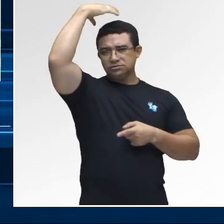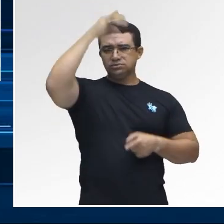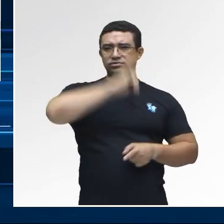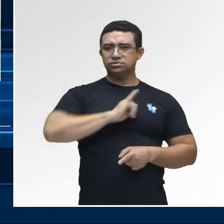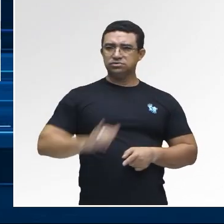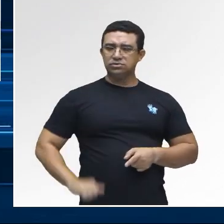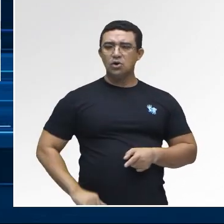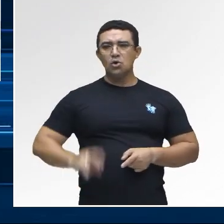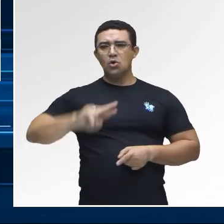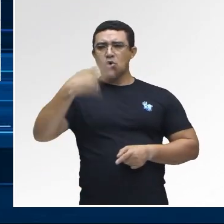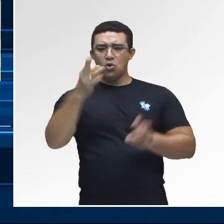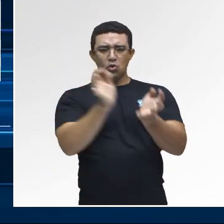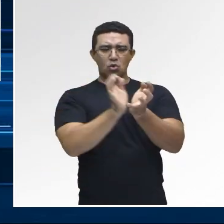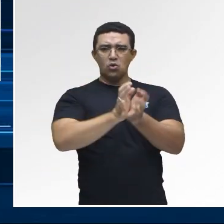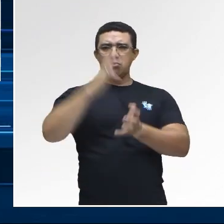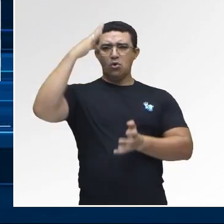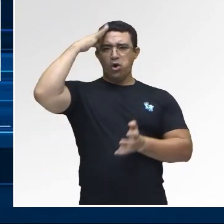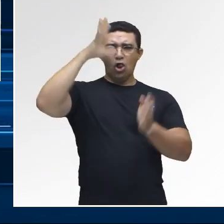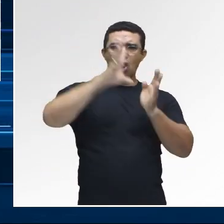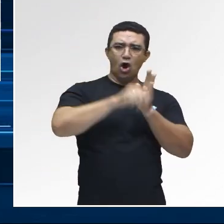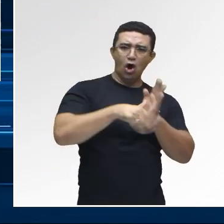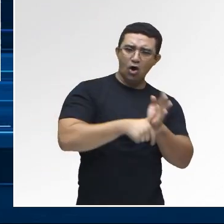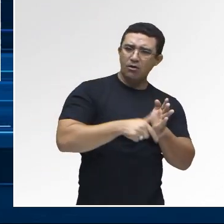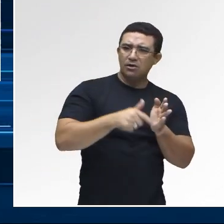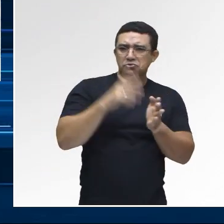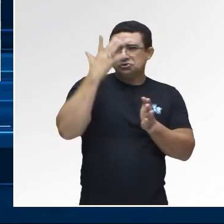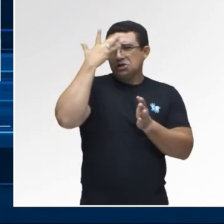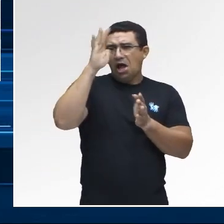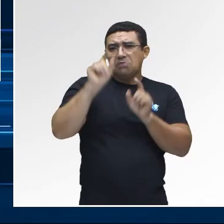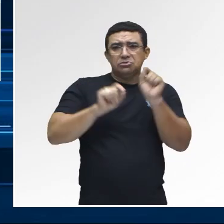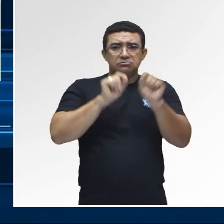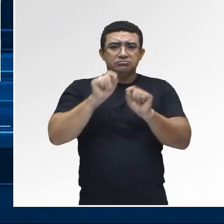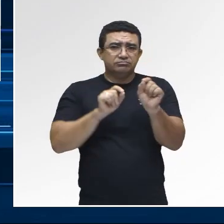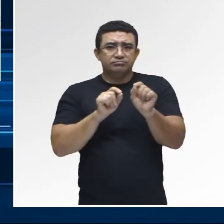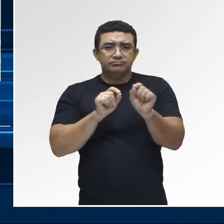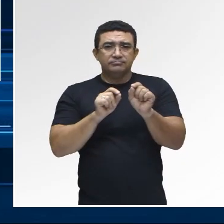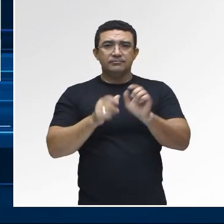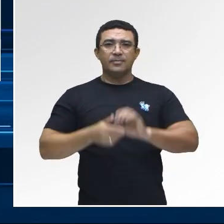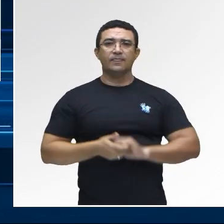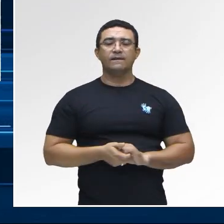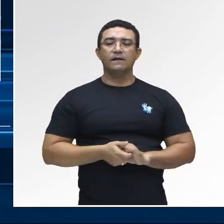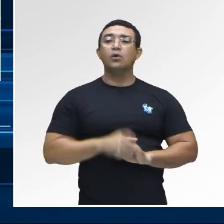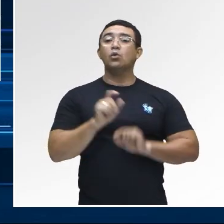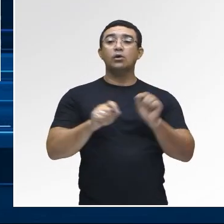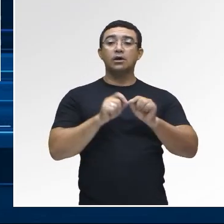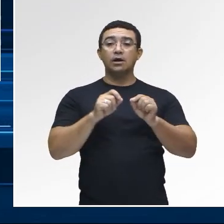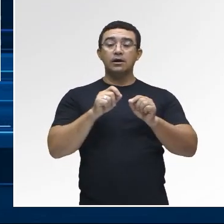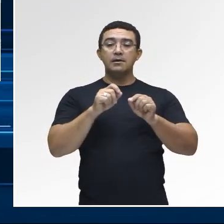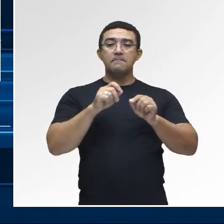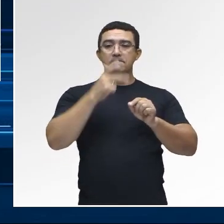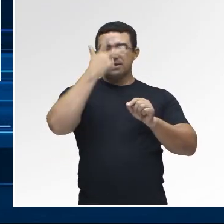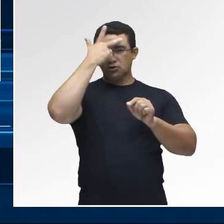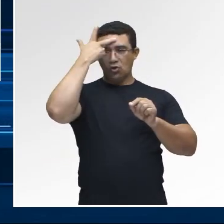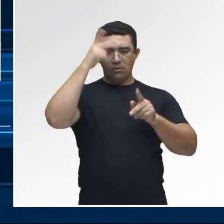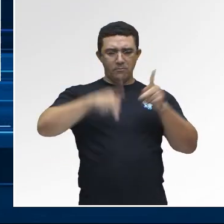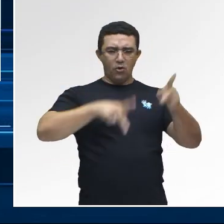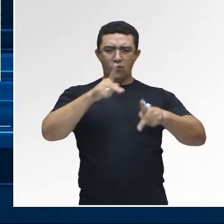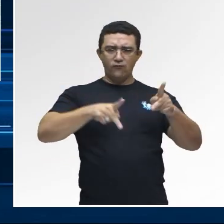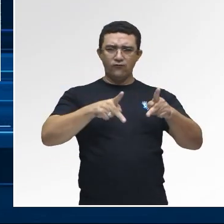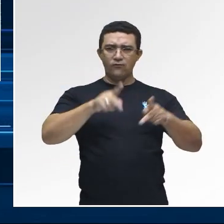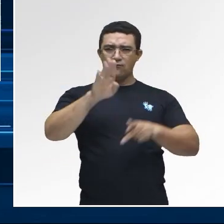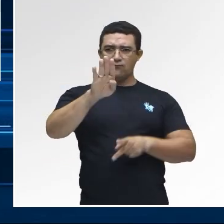terras para o seu próprio proveito. Humanamente impossível. E aí os bárbaros perceberam essa fraqueza